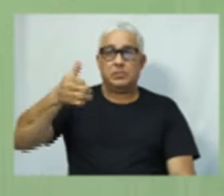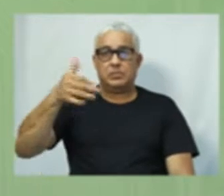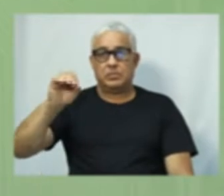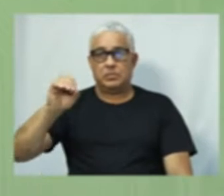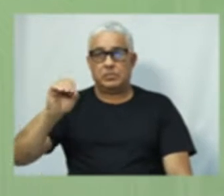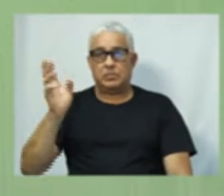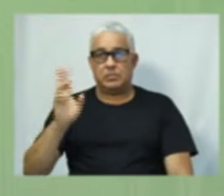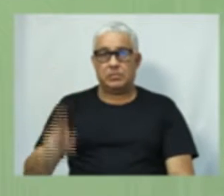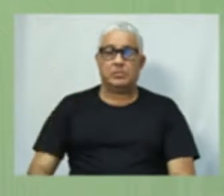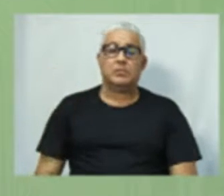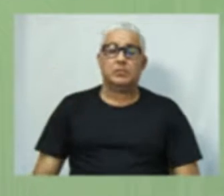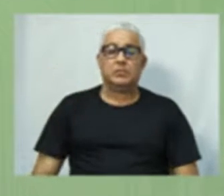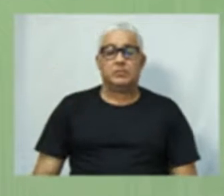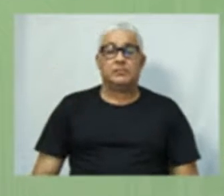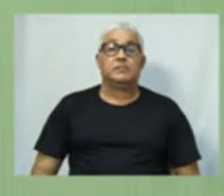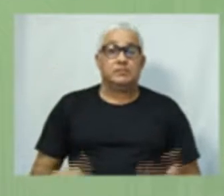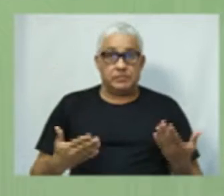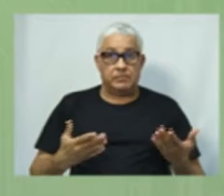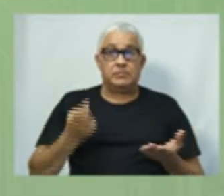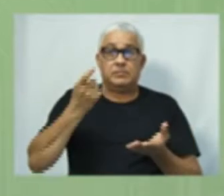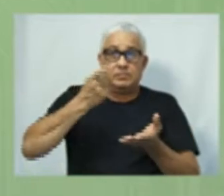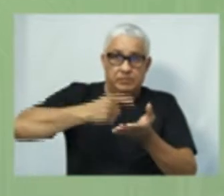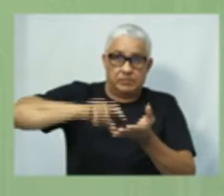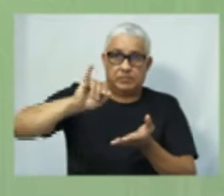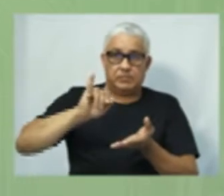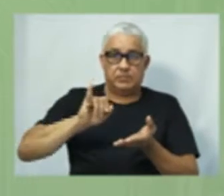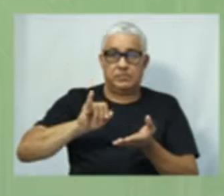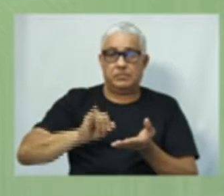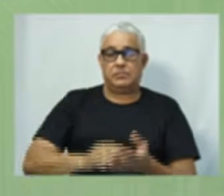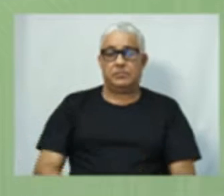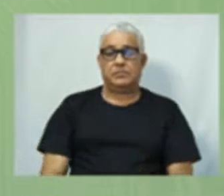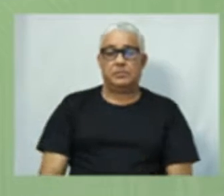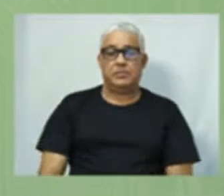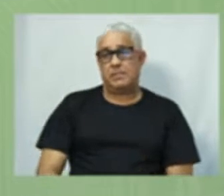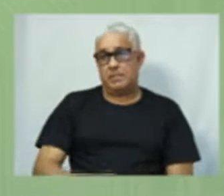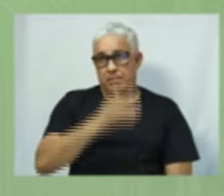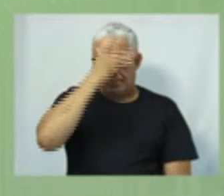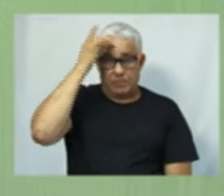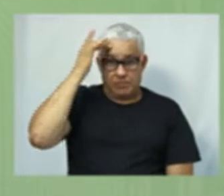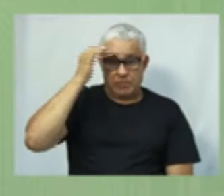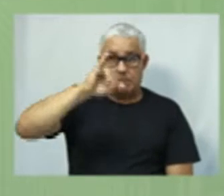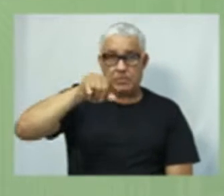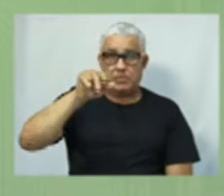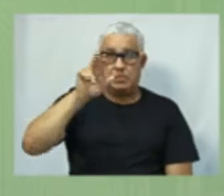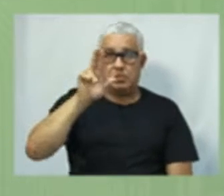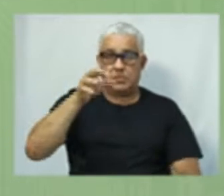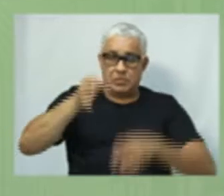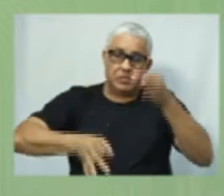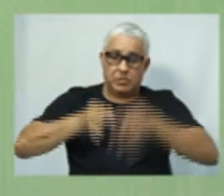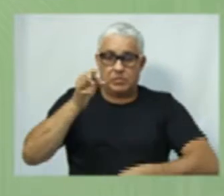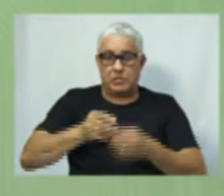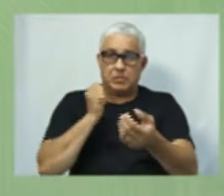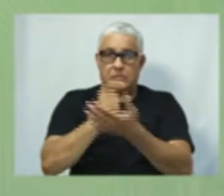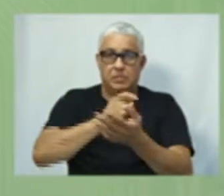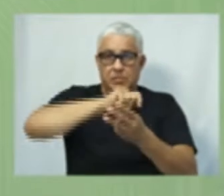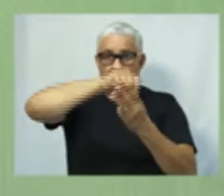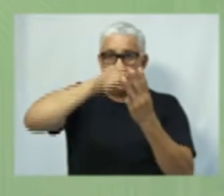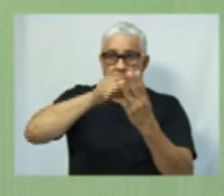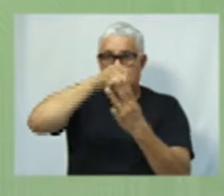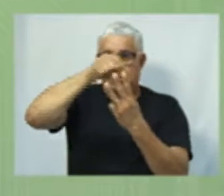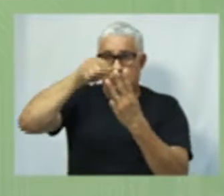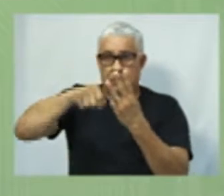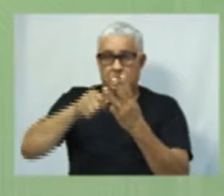2.910. Portanto, o imposto de renda da pessoa jurídica, o IPRJ, a ser pago referente ao trimestre,